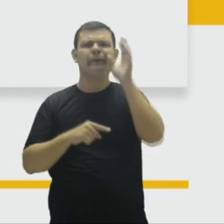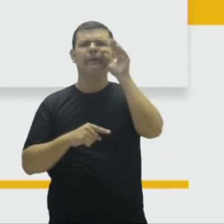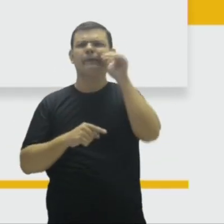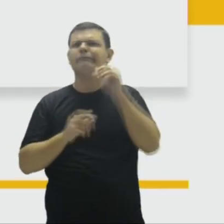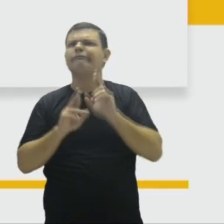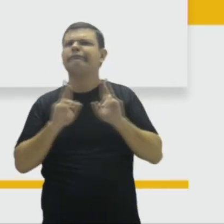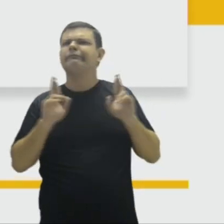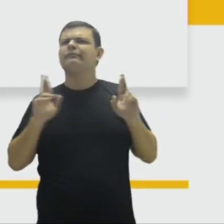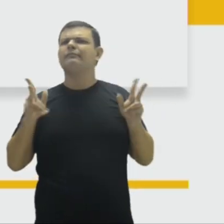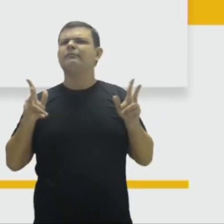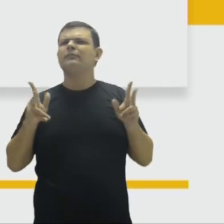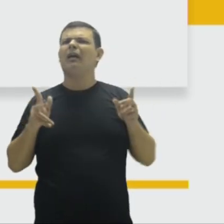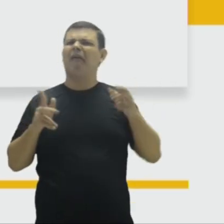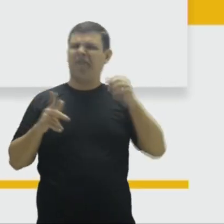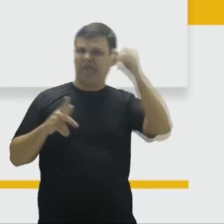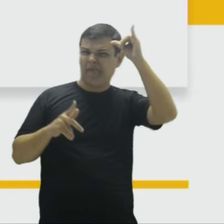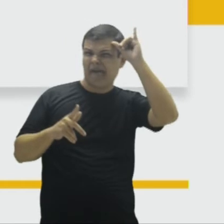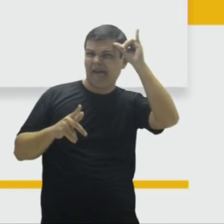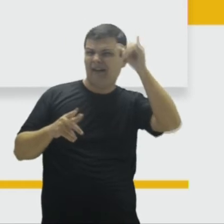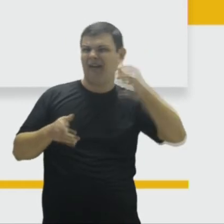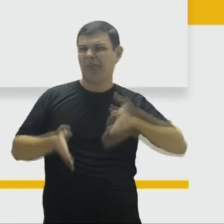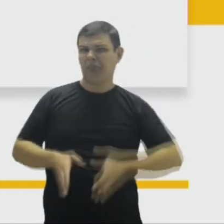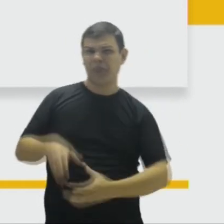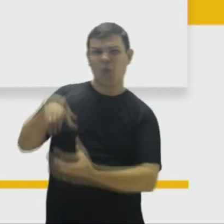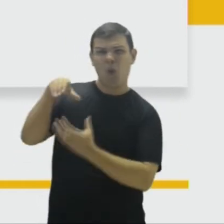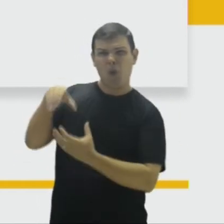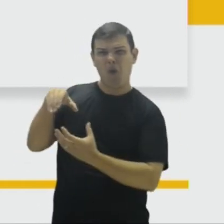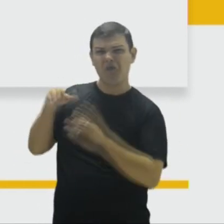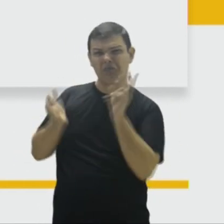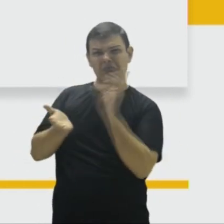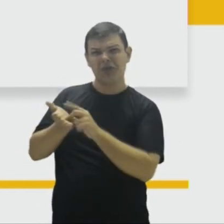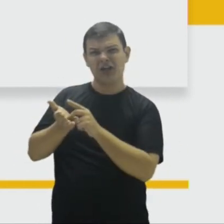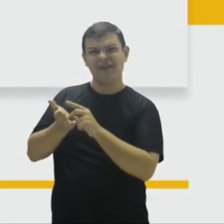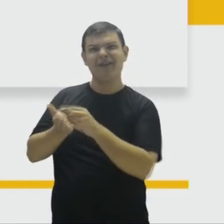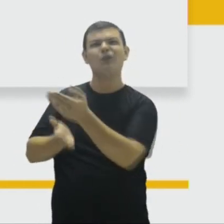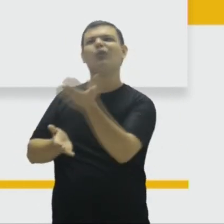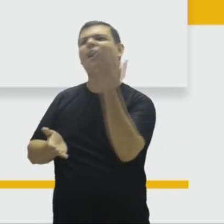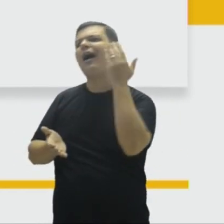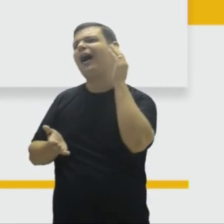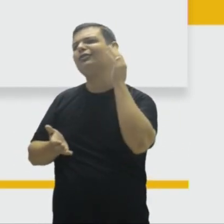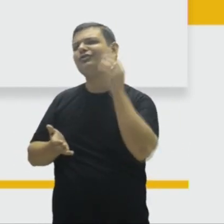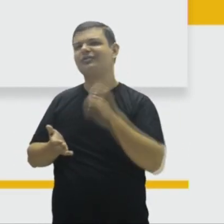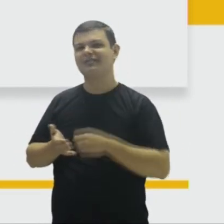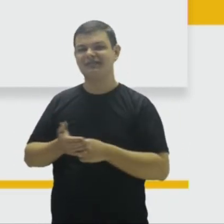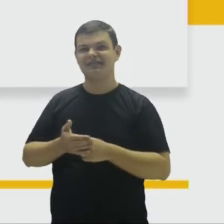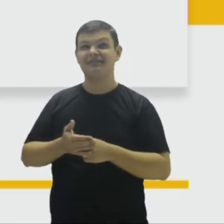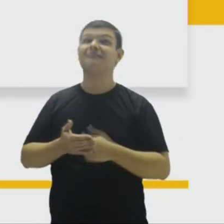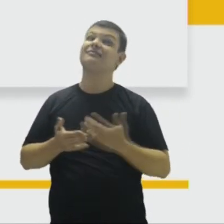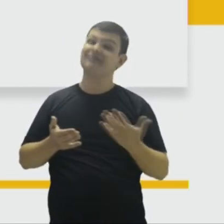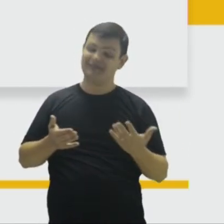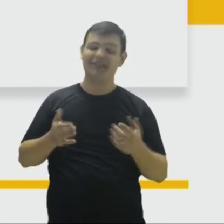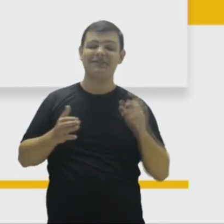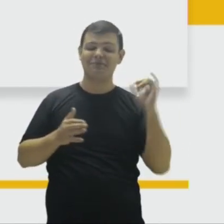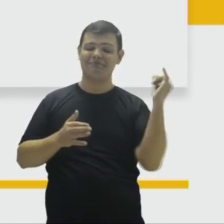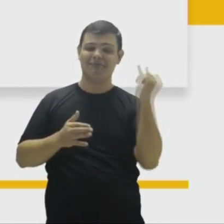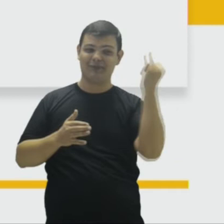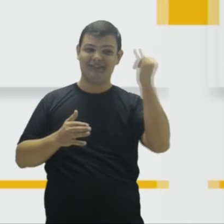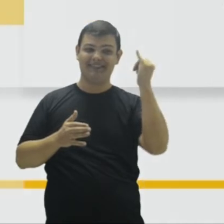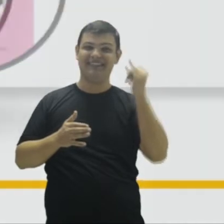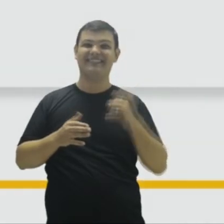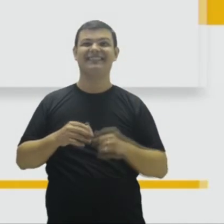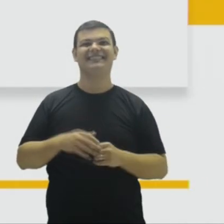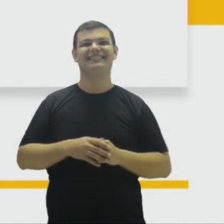crianças? Será que a vaca põe ovo mesmo? E aí, o que vocês acham? Esse é o ponto alto da nossa história, da nossa narrativa.